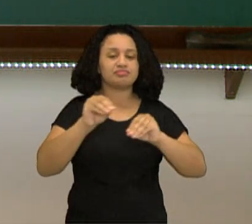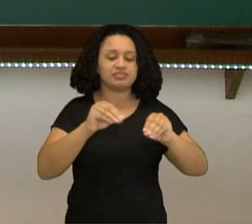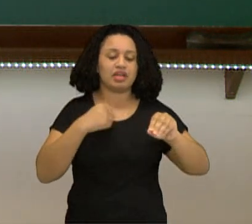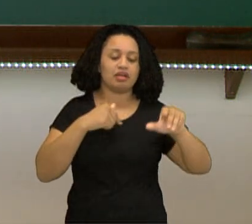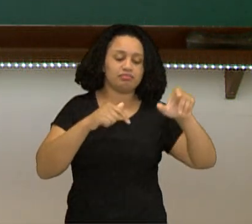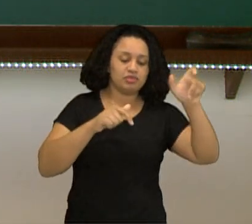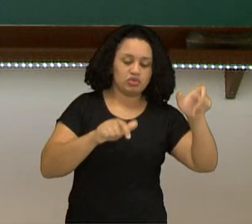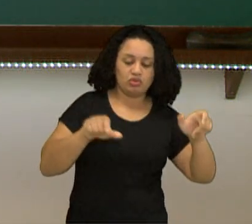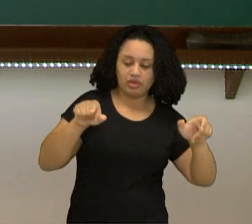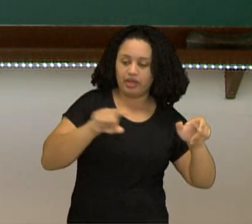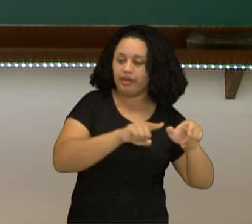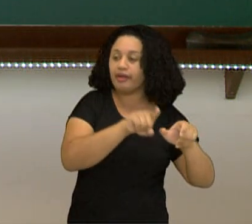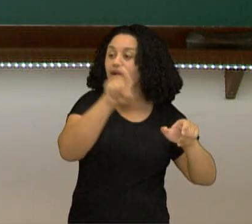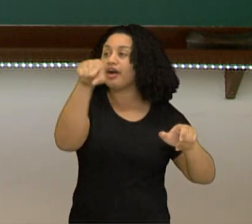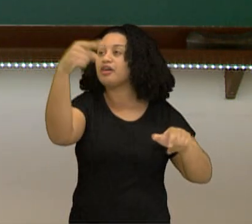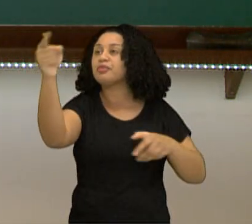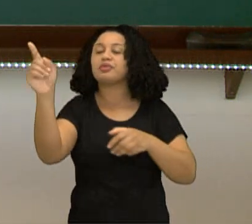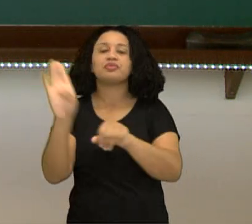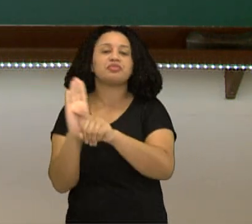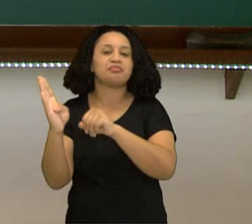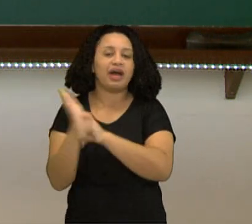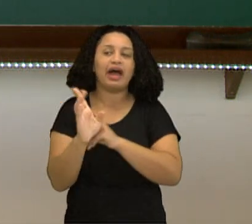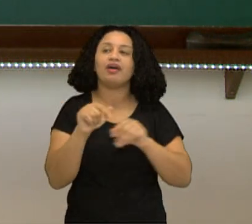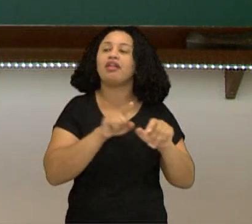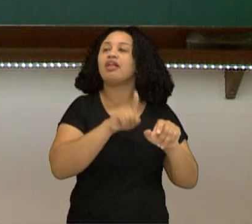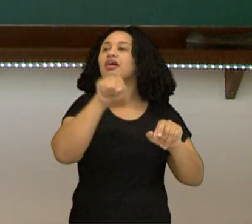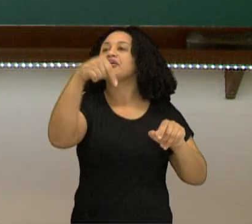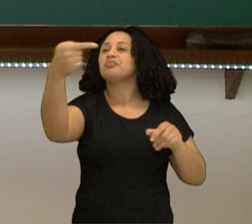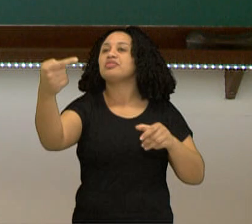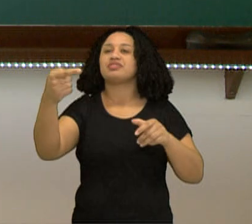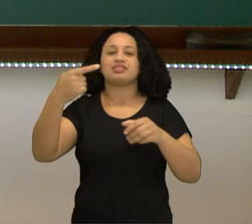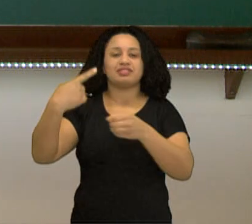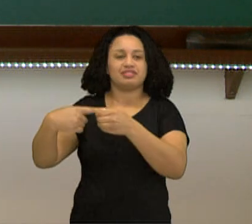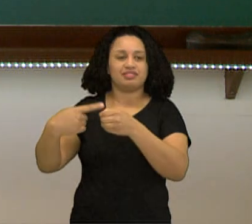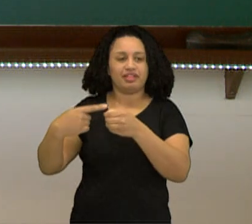deslocamento de pessoas na área urbana, nas cidades, ok?